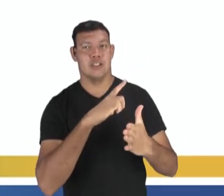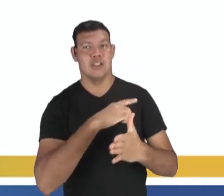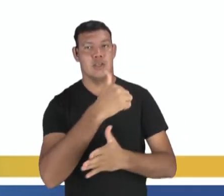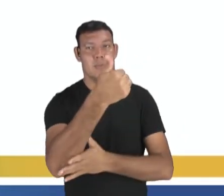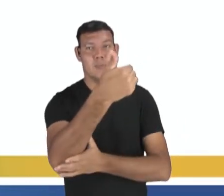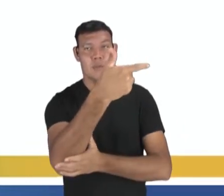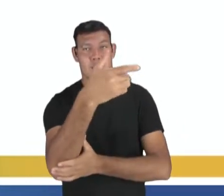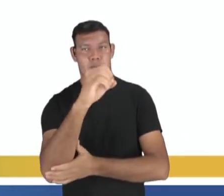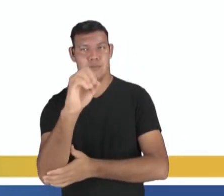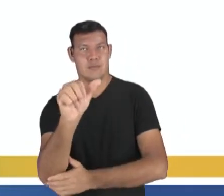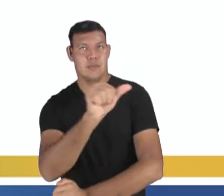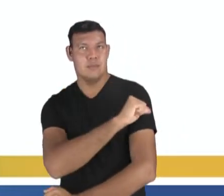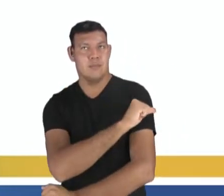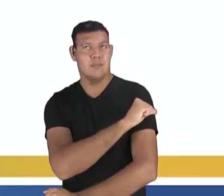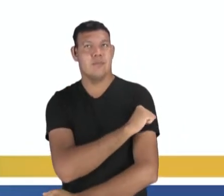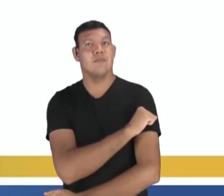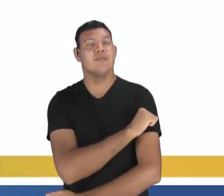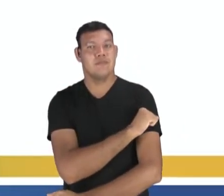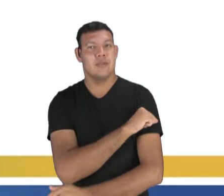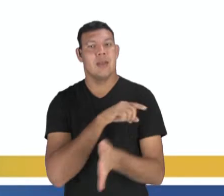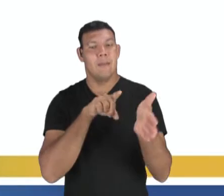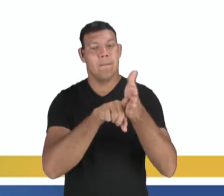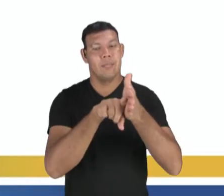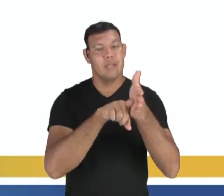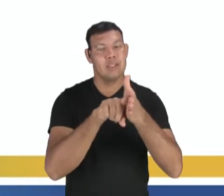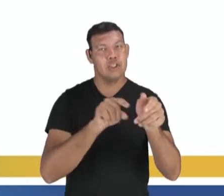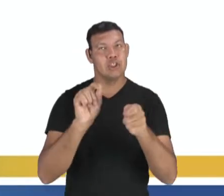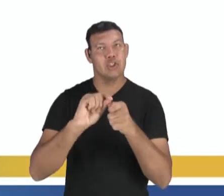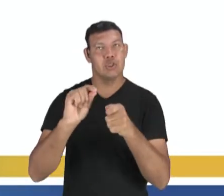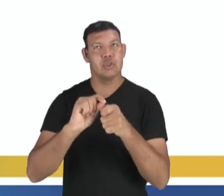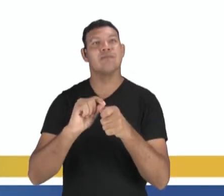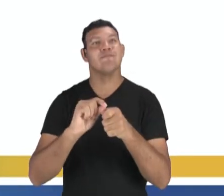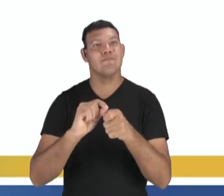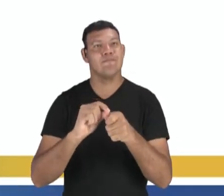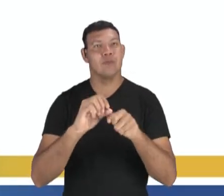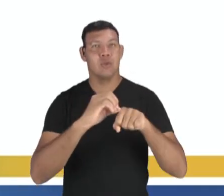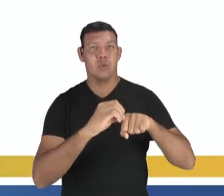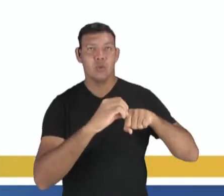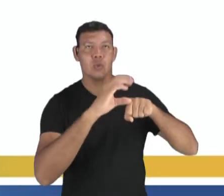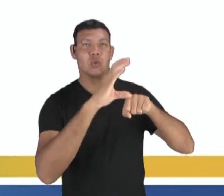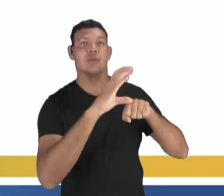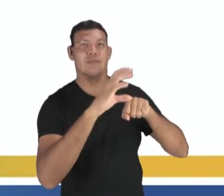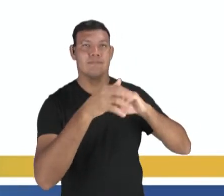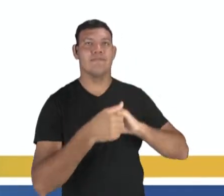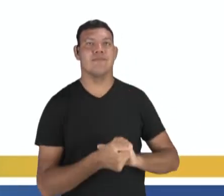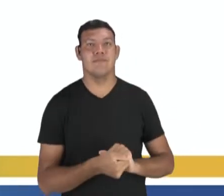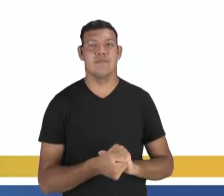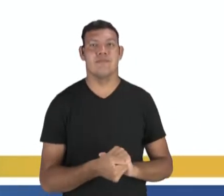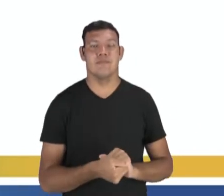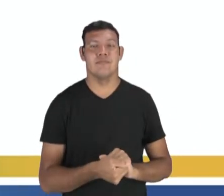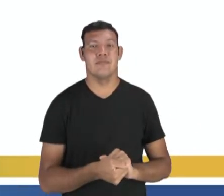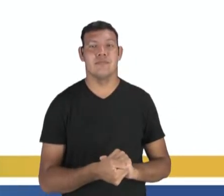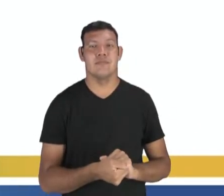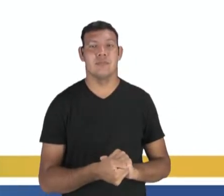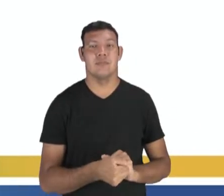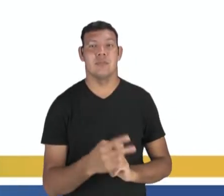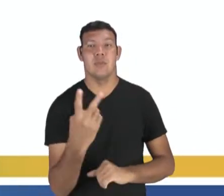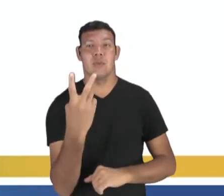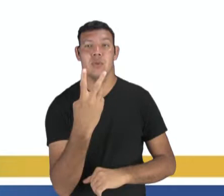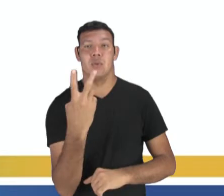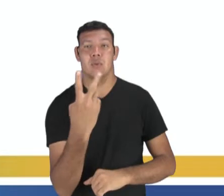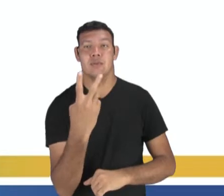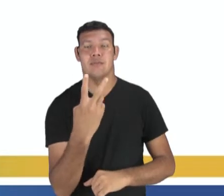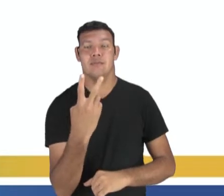1.200 alunos Foi realizada uma pesquisa sobre o conhecimento desses